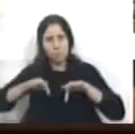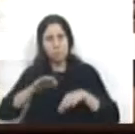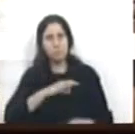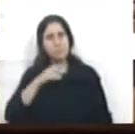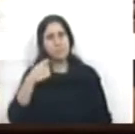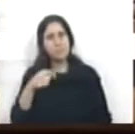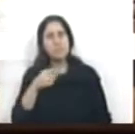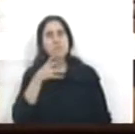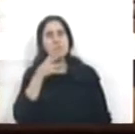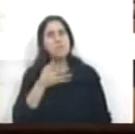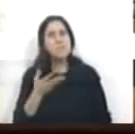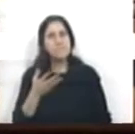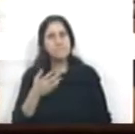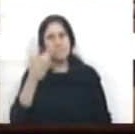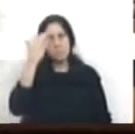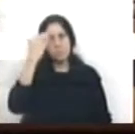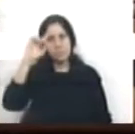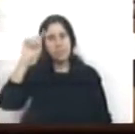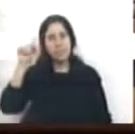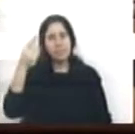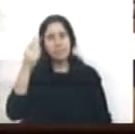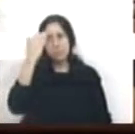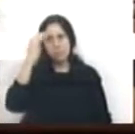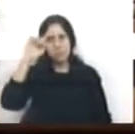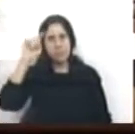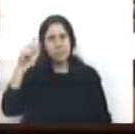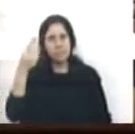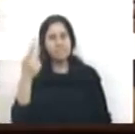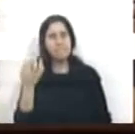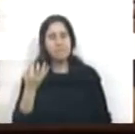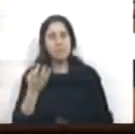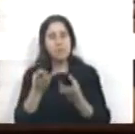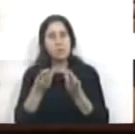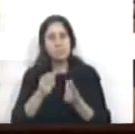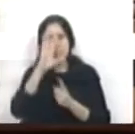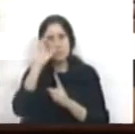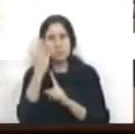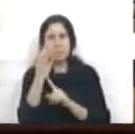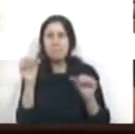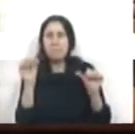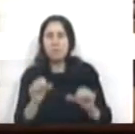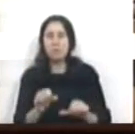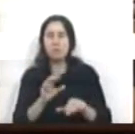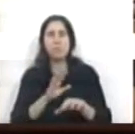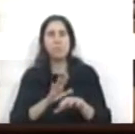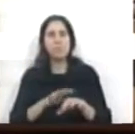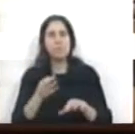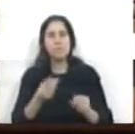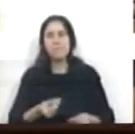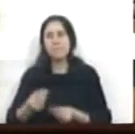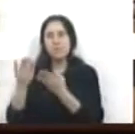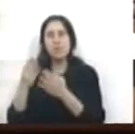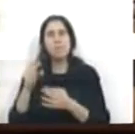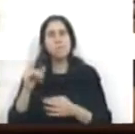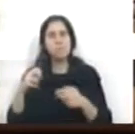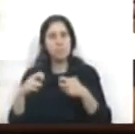dizendo que estamos conscientes que este Orçamento de Estado ficou pior depois de passar por